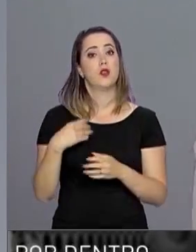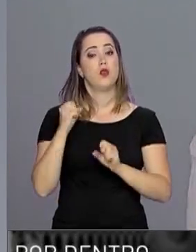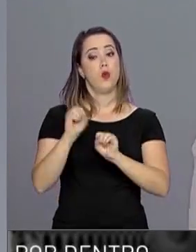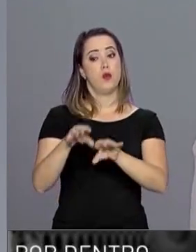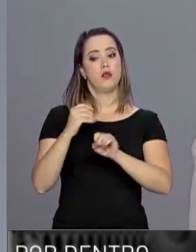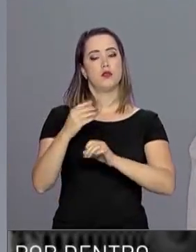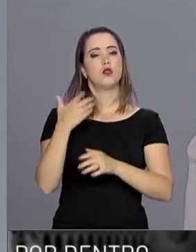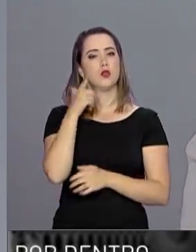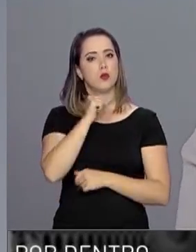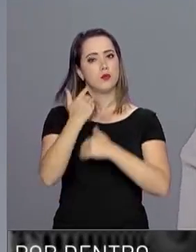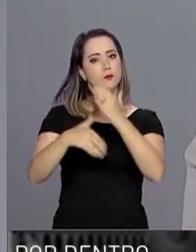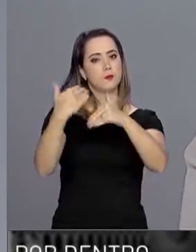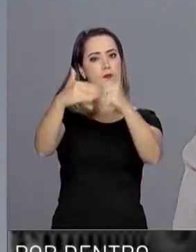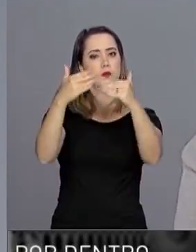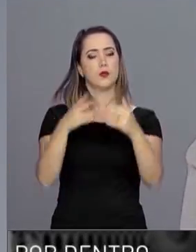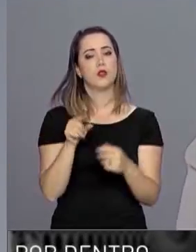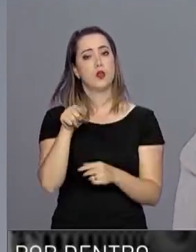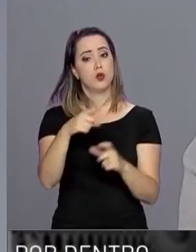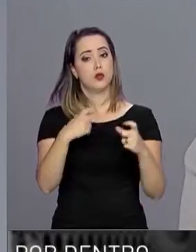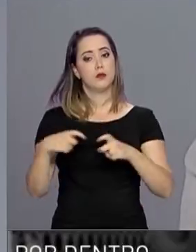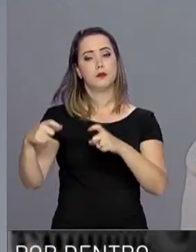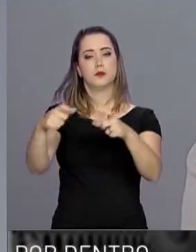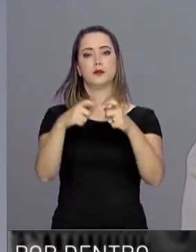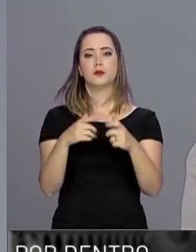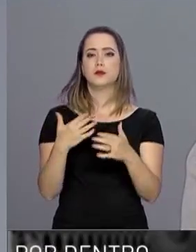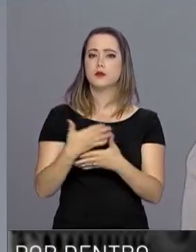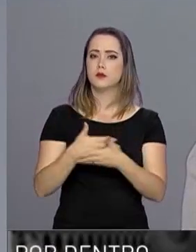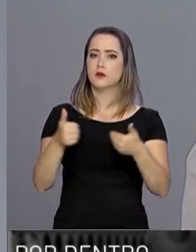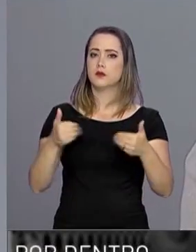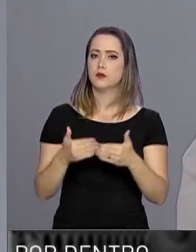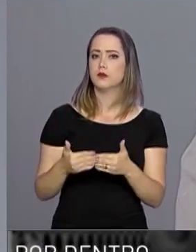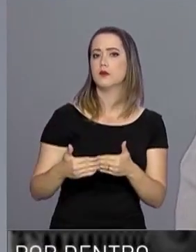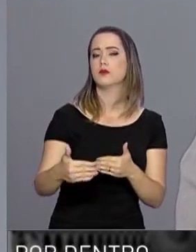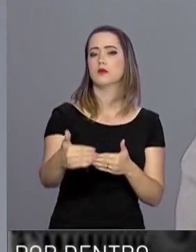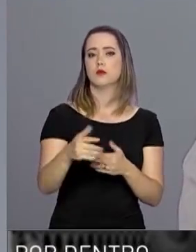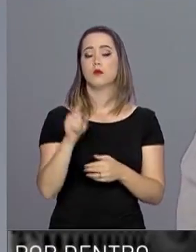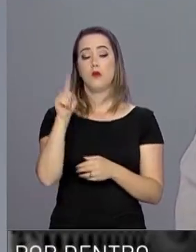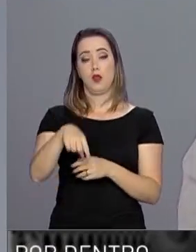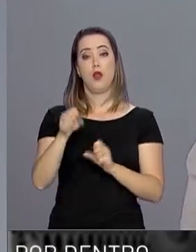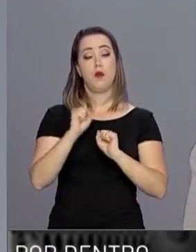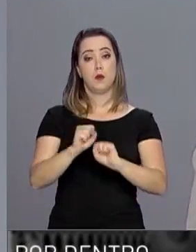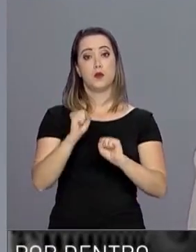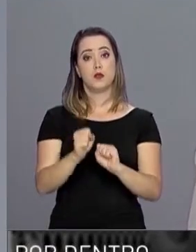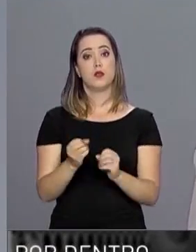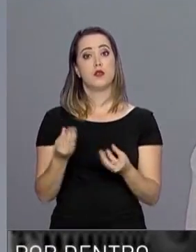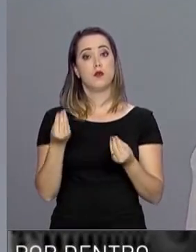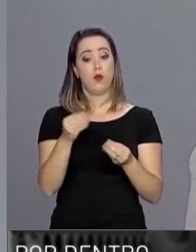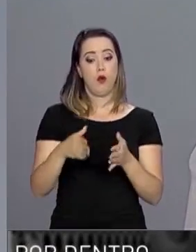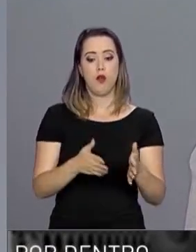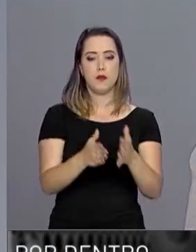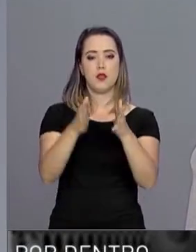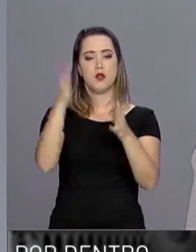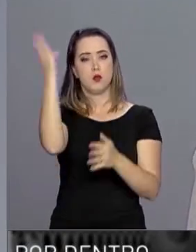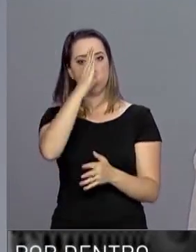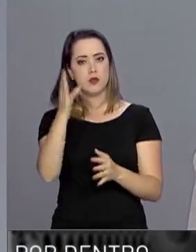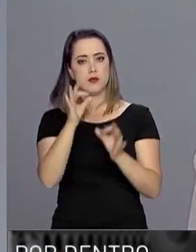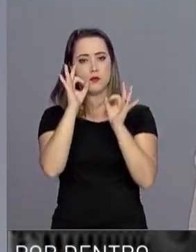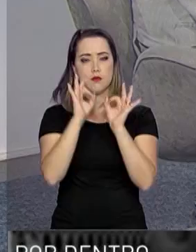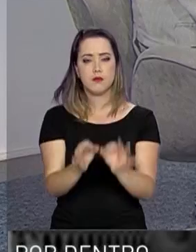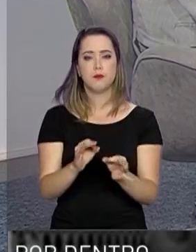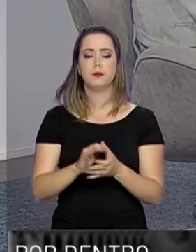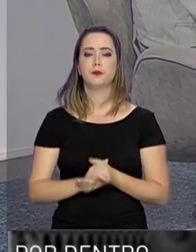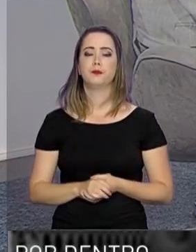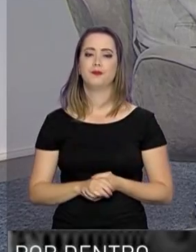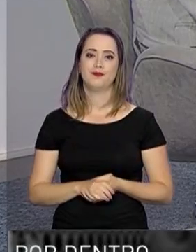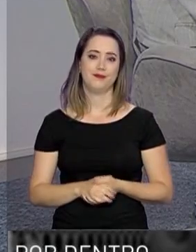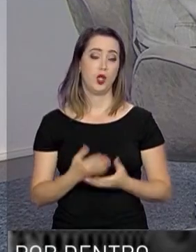educação tem conseguido avanço naqueles lugares que tem seguido isso. É possível colocar o Brasil nos trilhos também nesse sentido.